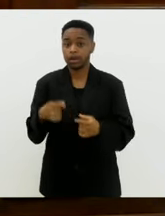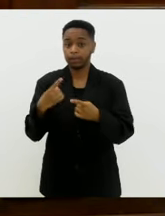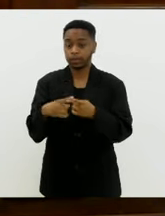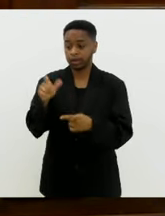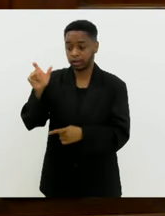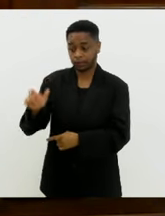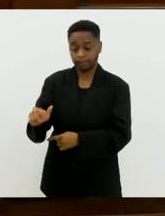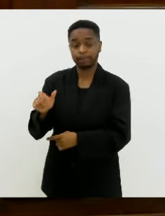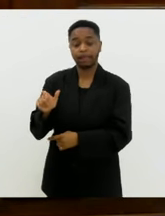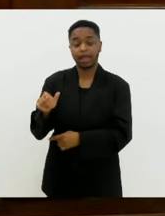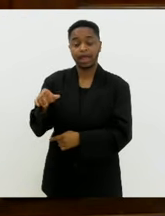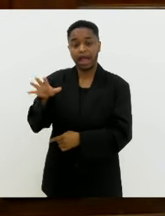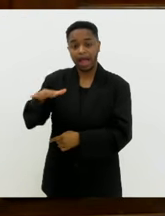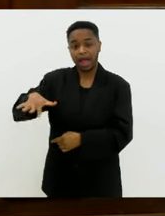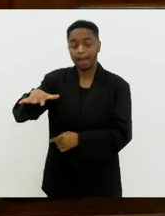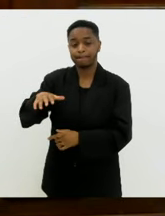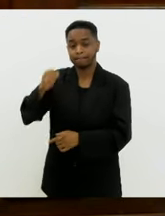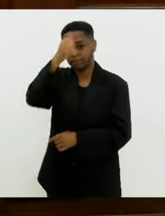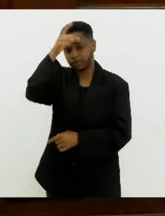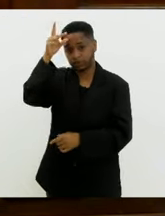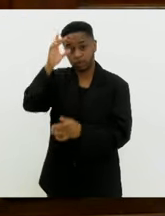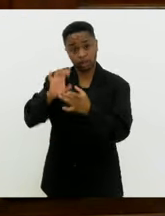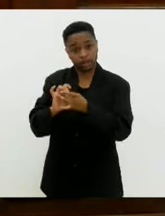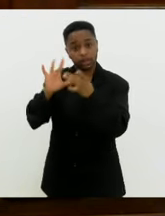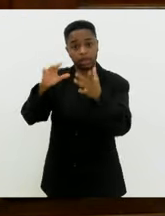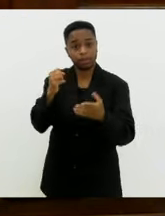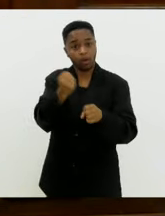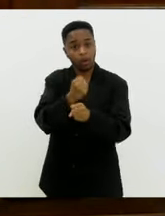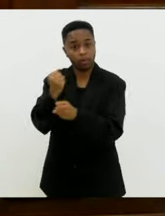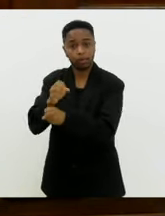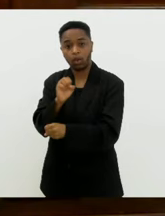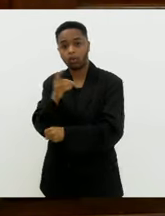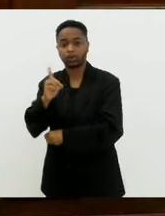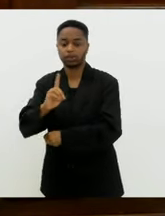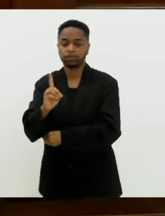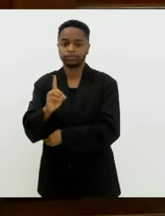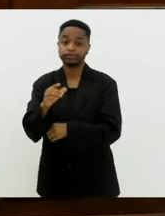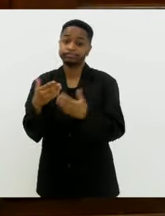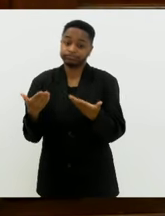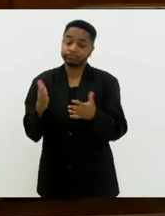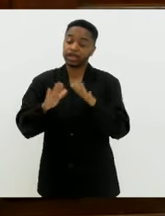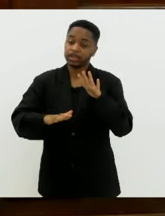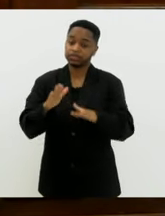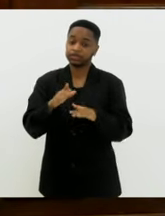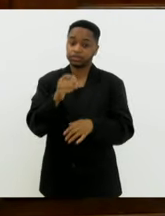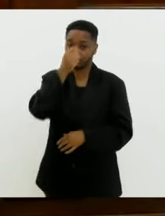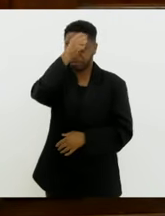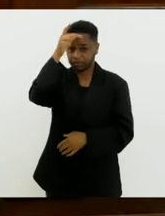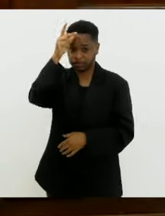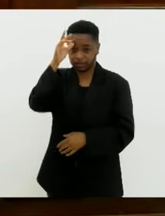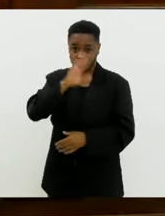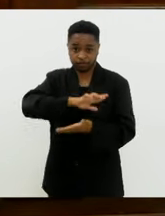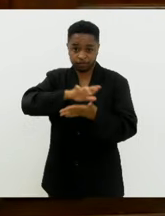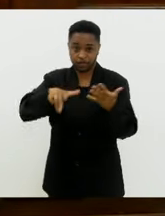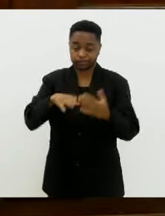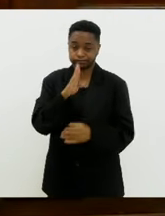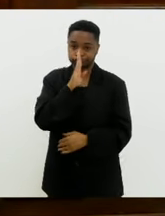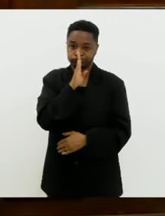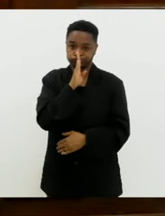se construir ou não. Mas infelizmente, na omissão de muitos prefeitos,